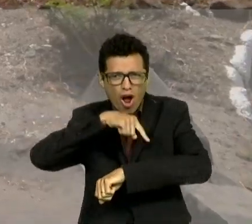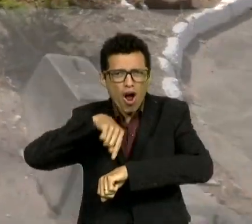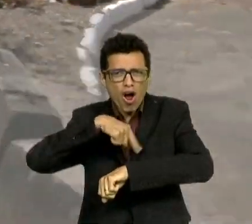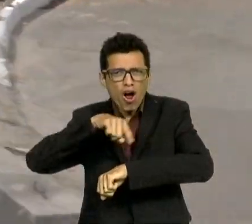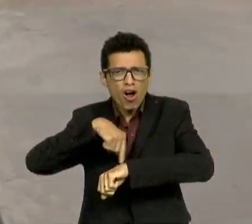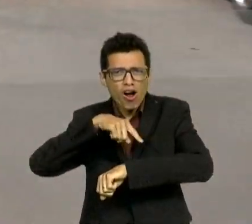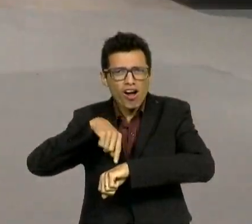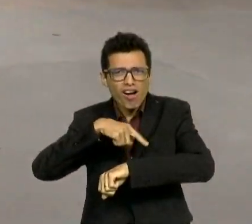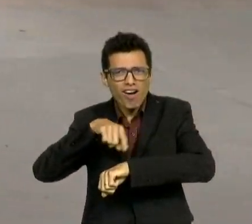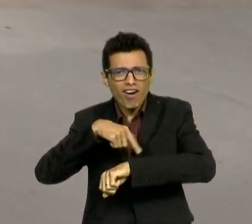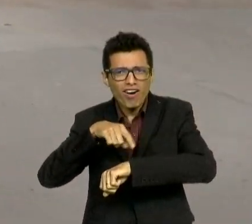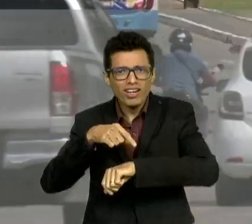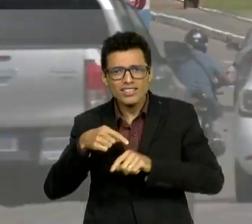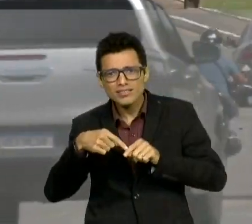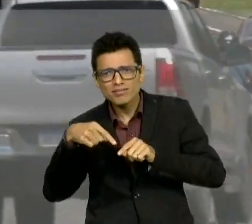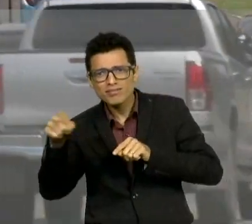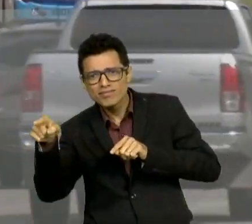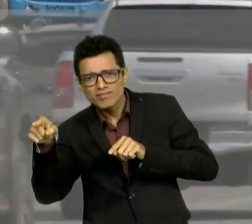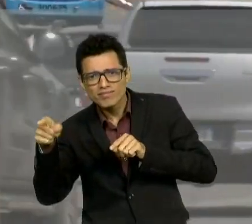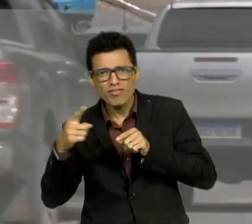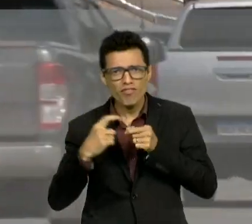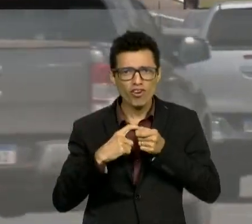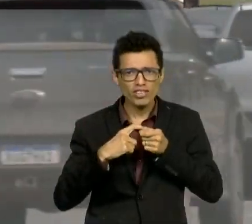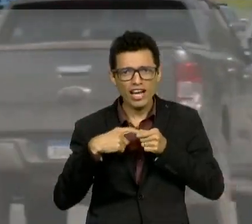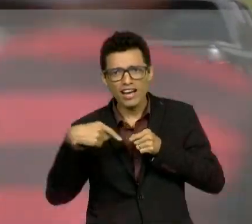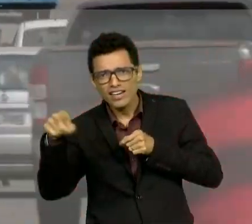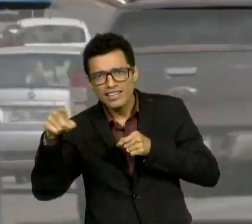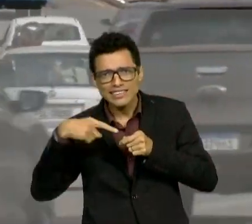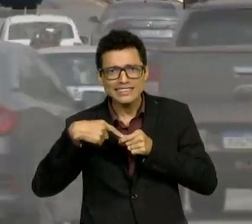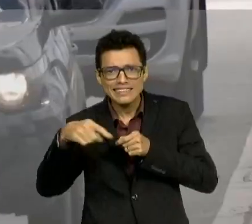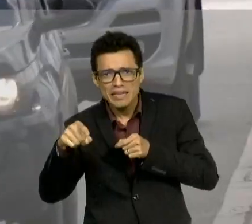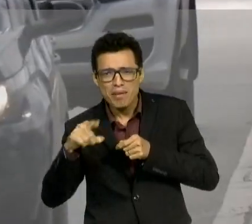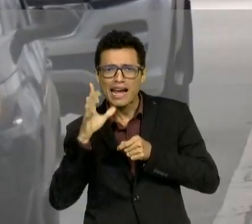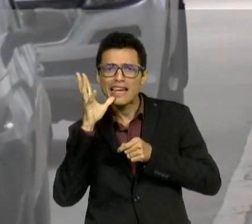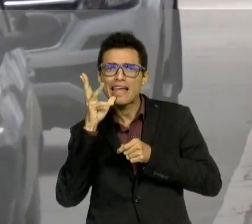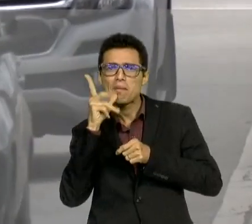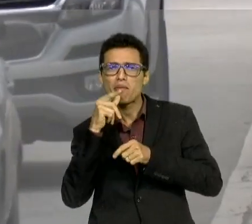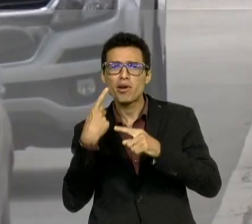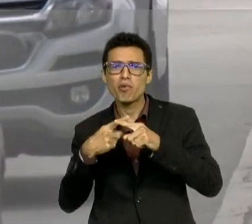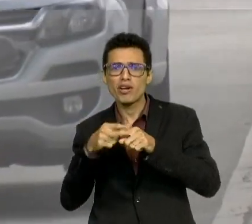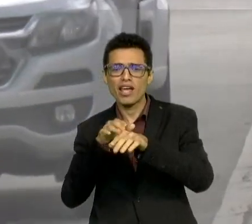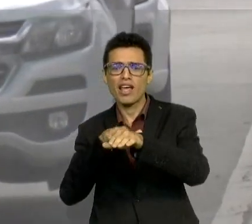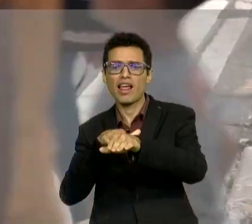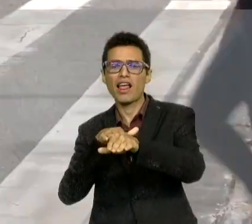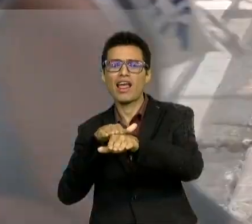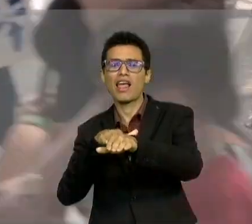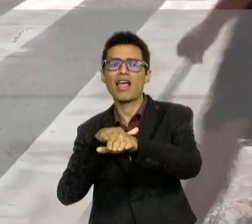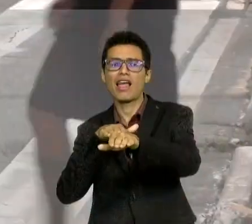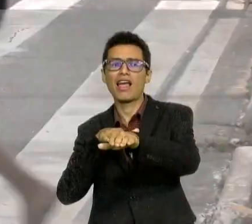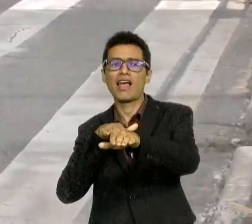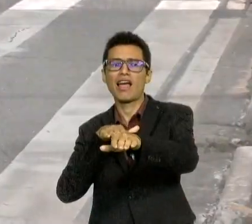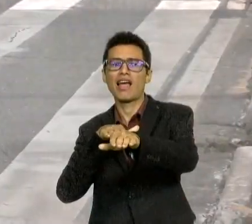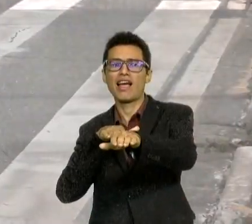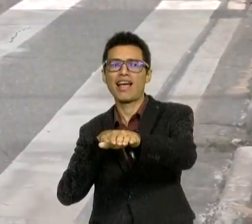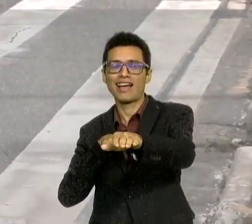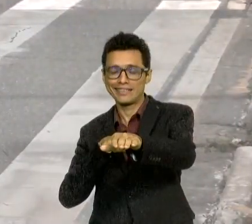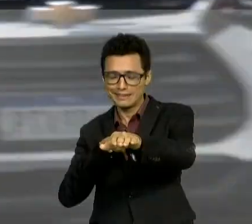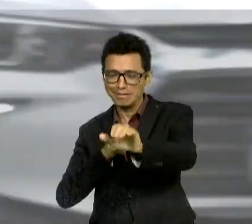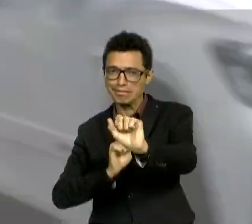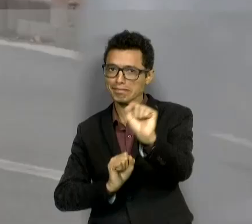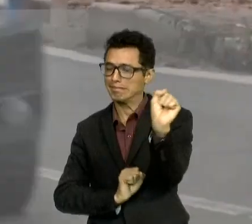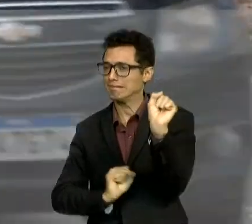se deslocar de um lugar para outro porque o trânsito não está fluindo. Some a isso o estresse do dia a